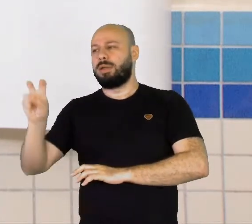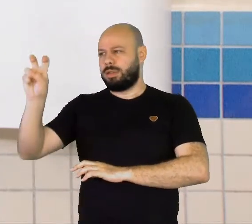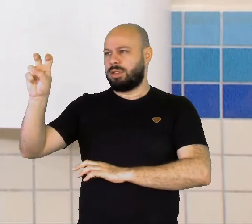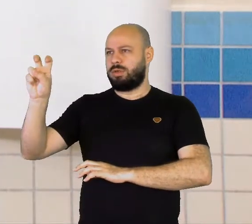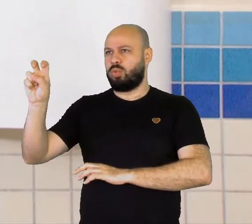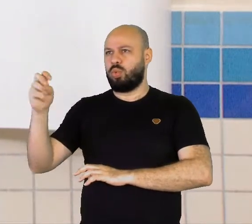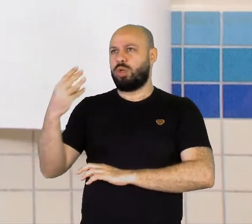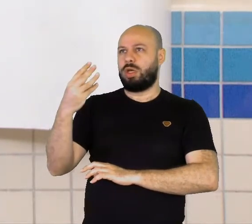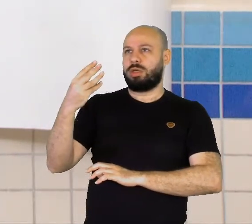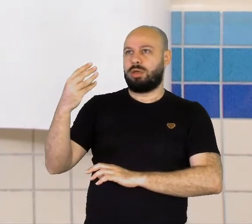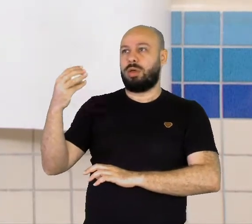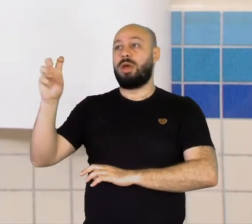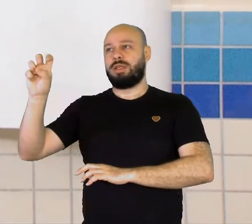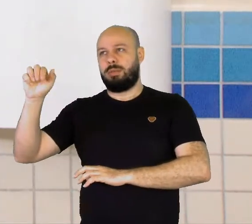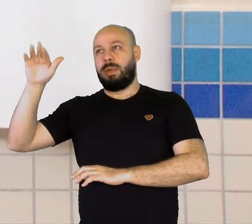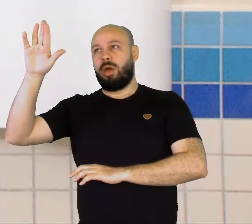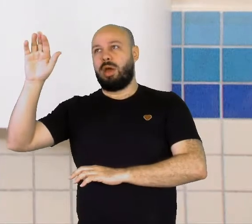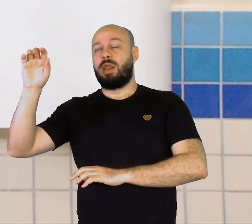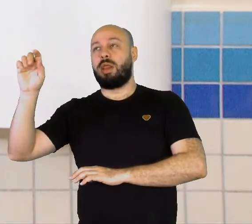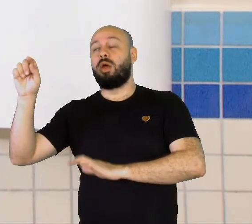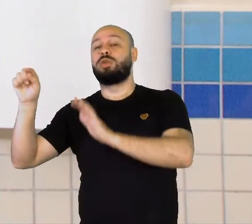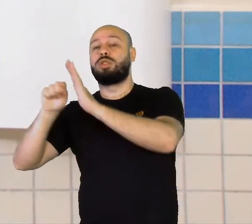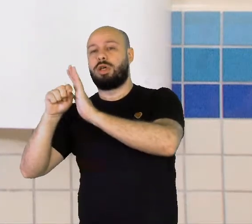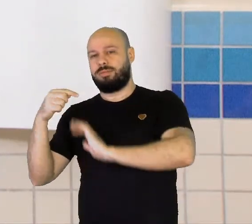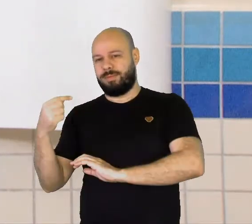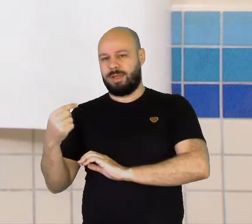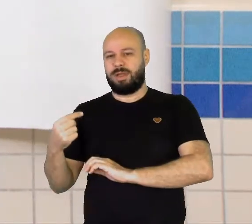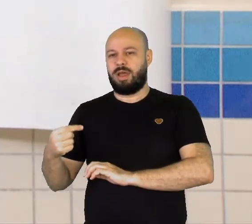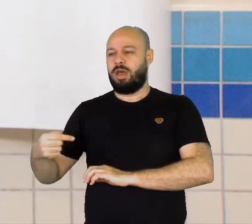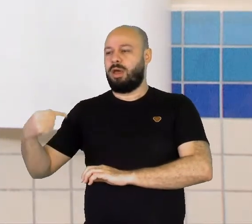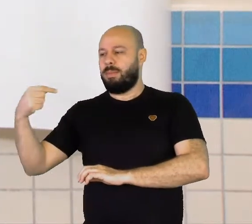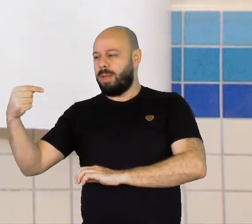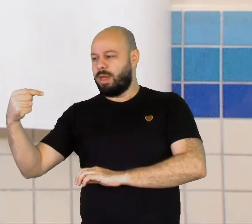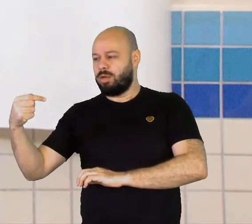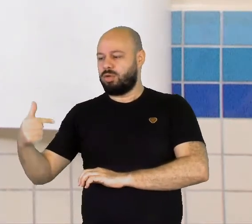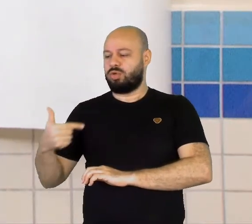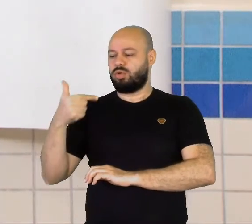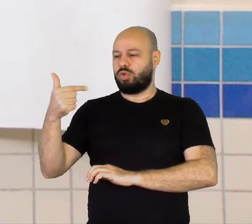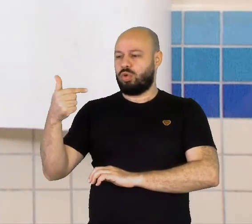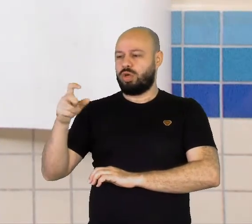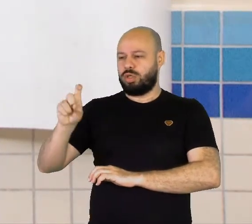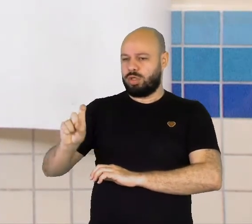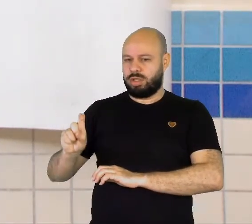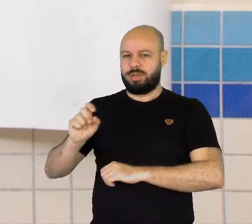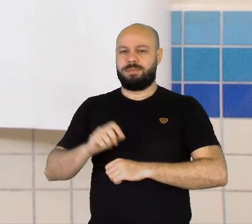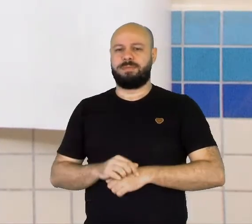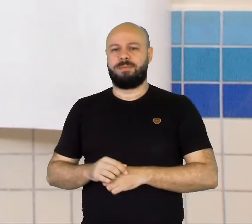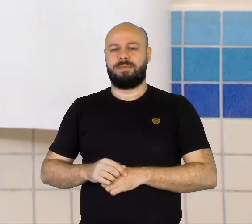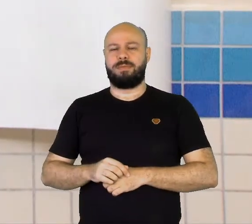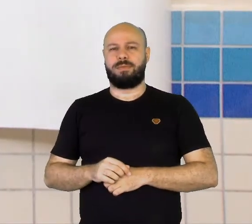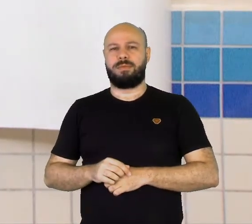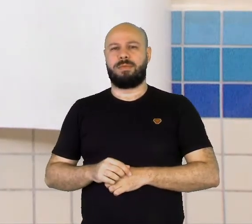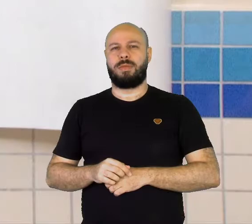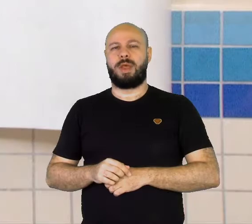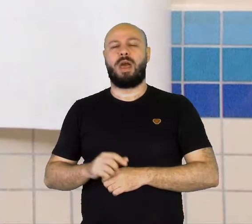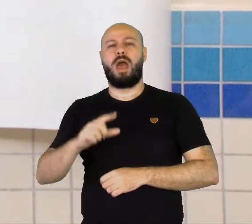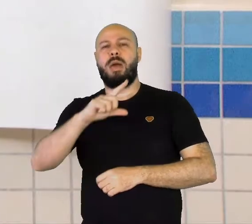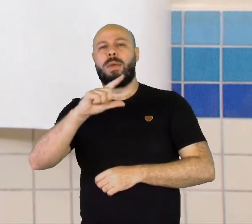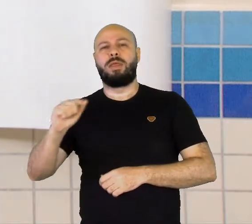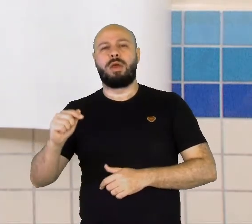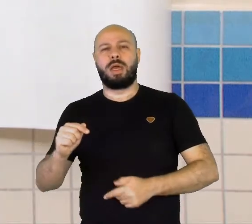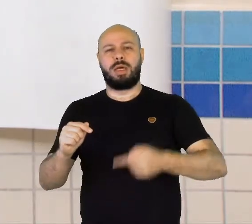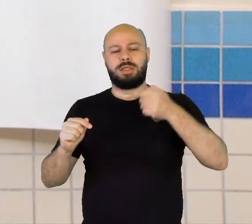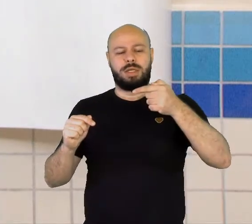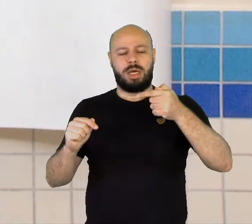então eu vou ficar com o número negativo, fica com o sinal do maior, tá? Menor que 7 menos